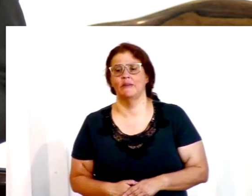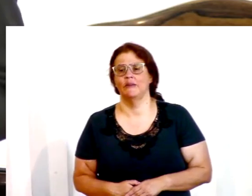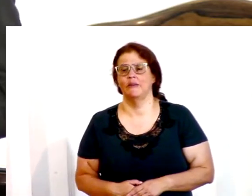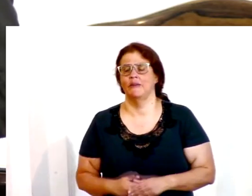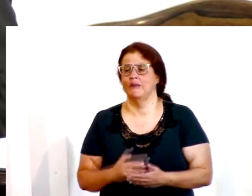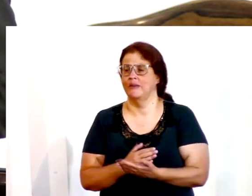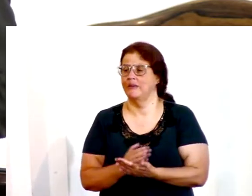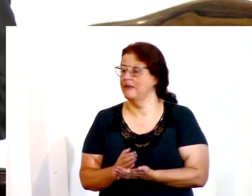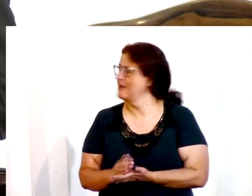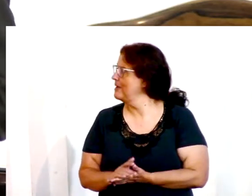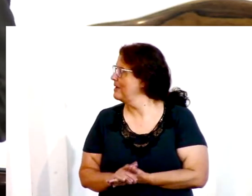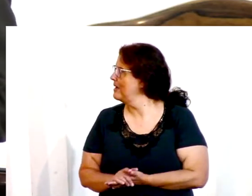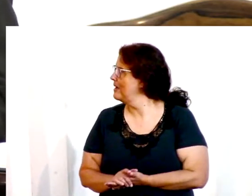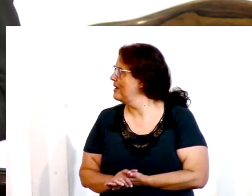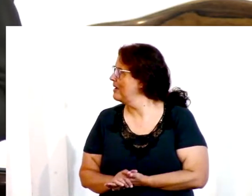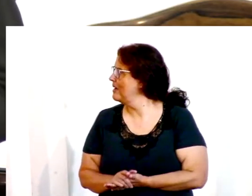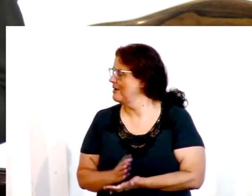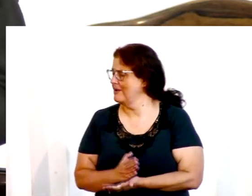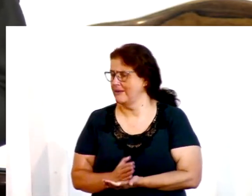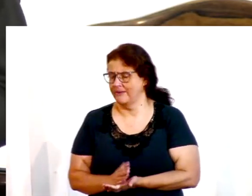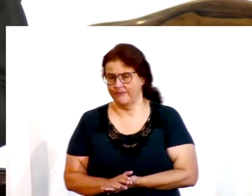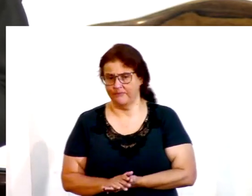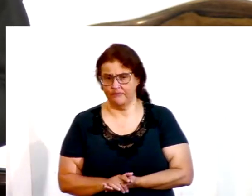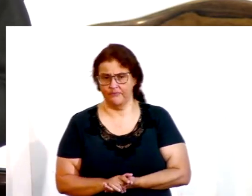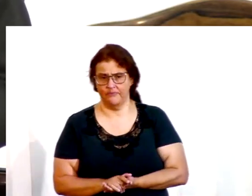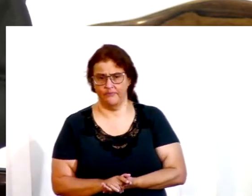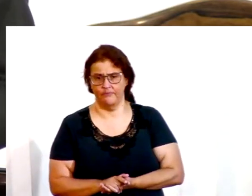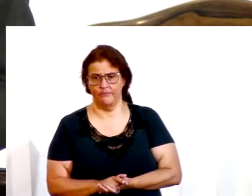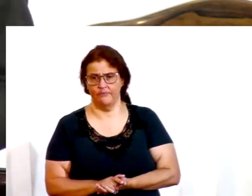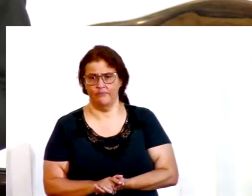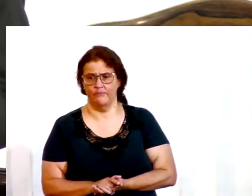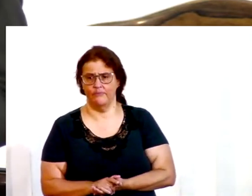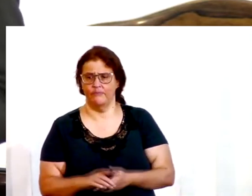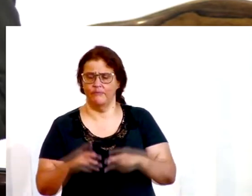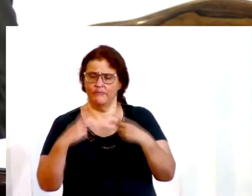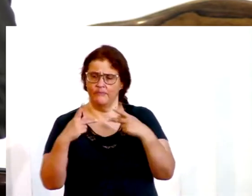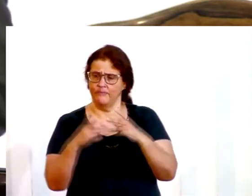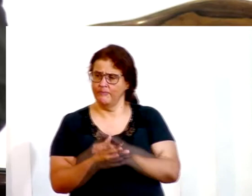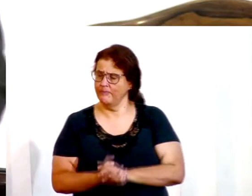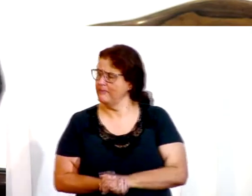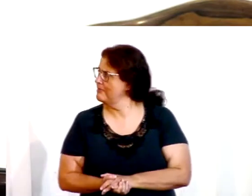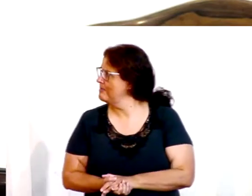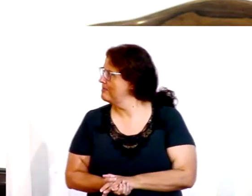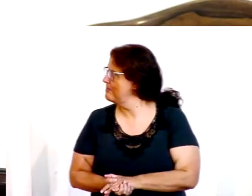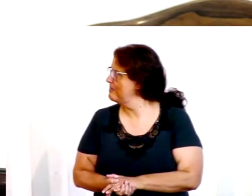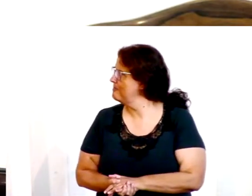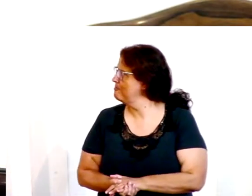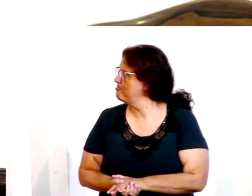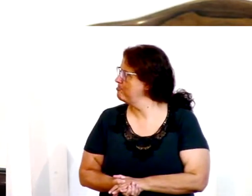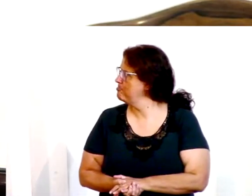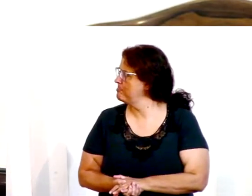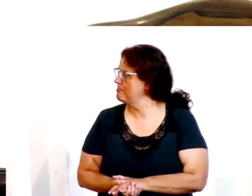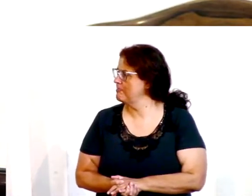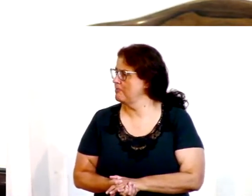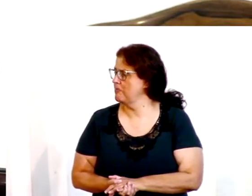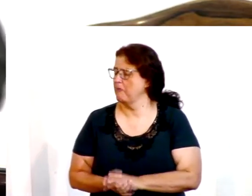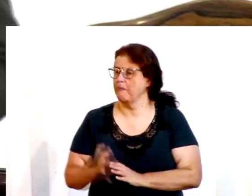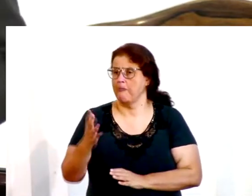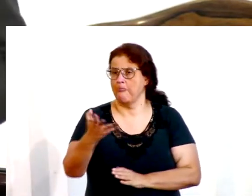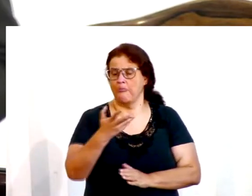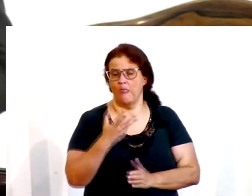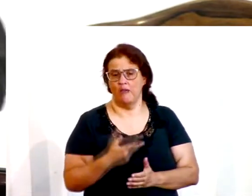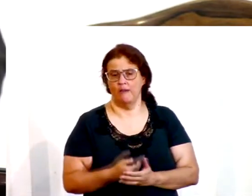Conversando com o reverendo Alberto, eu disse: eu quero pregar domingo. Eu vou pregar sábado, numa igreja que eu tinha um convite para